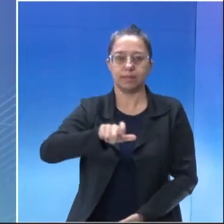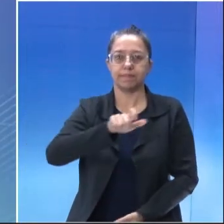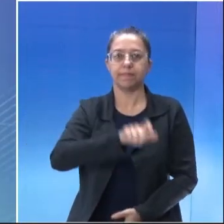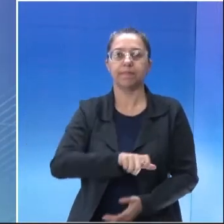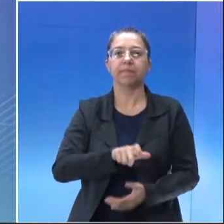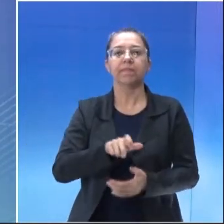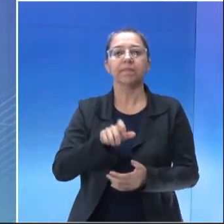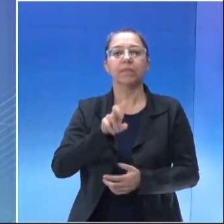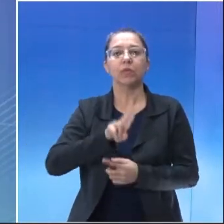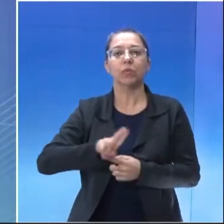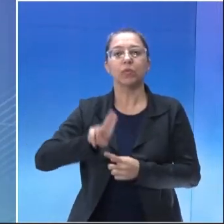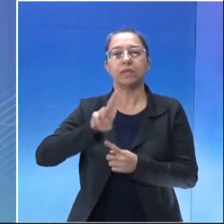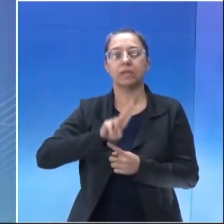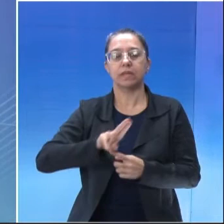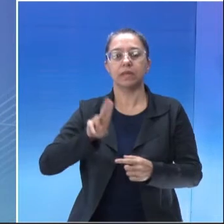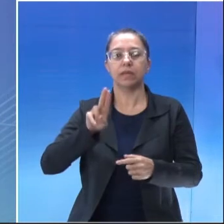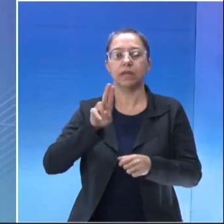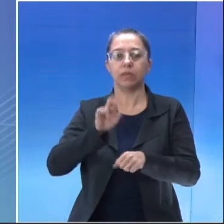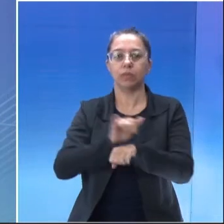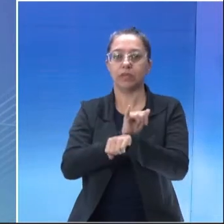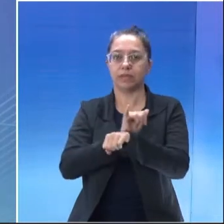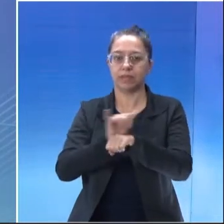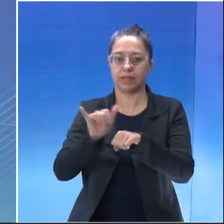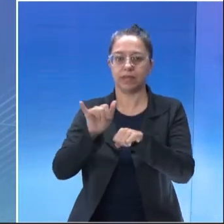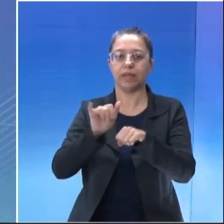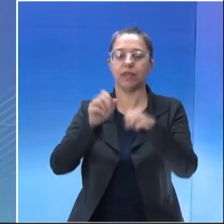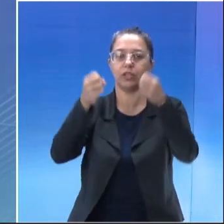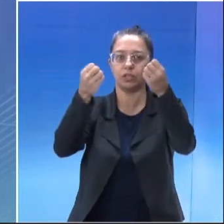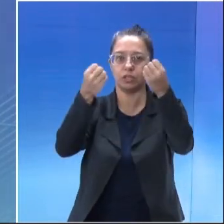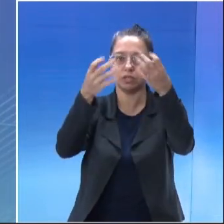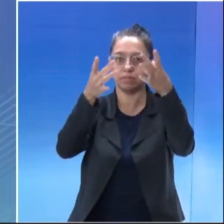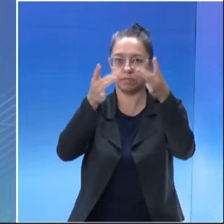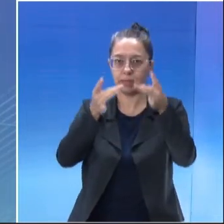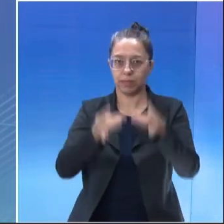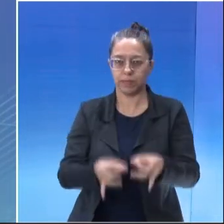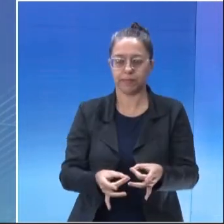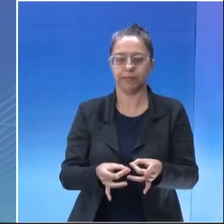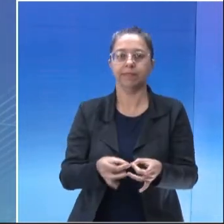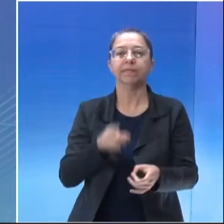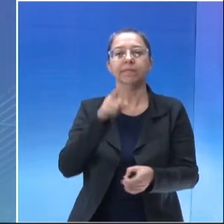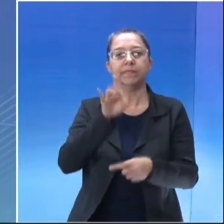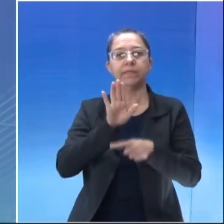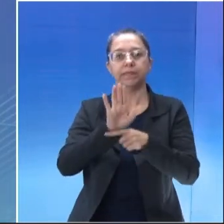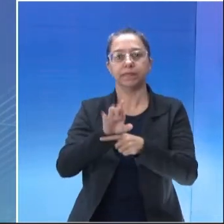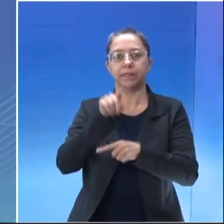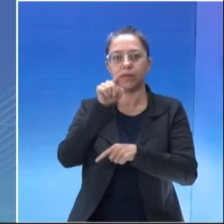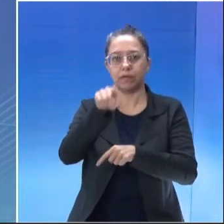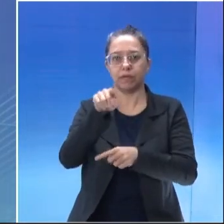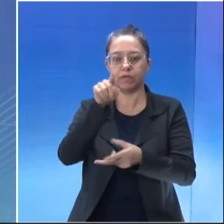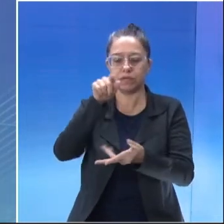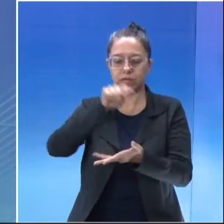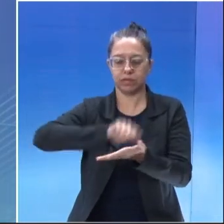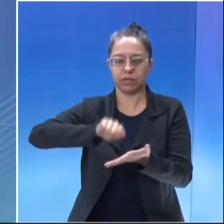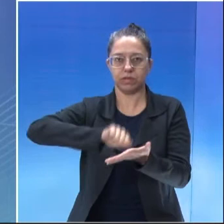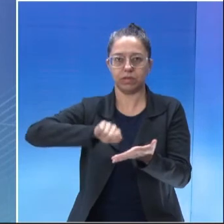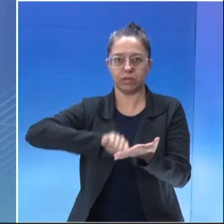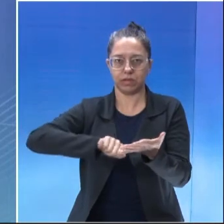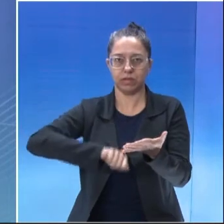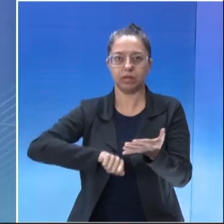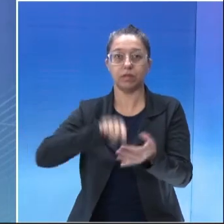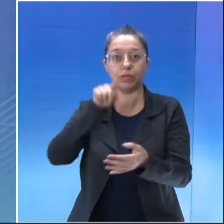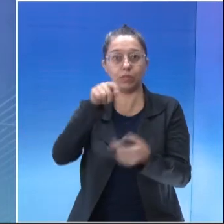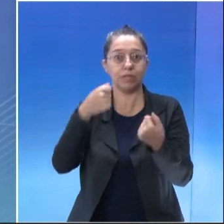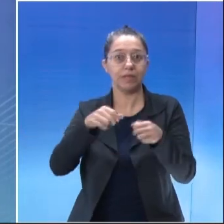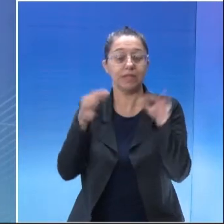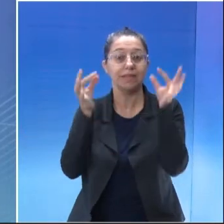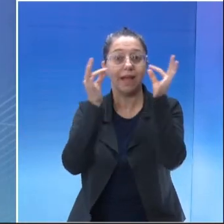estratégias argumentativas e que vai ajudar você lá no seu projeto de redação, projeto de texto, e você tem que estar